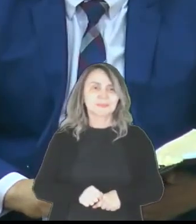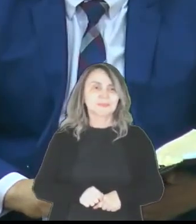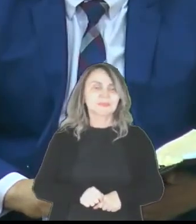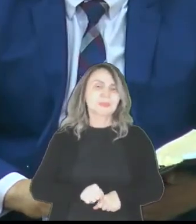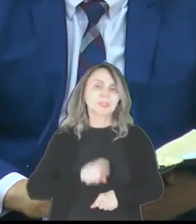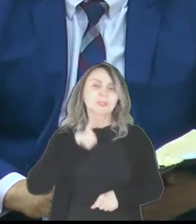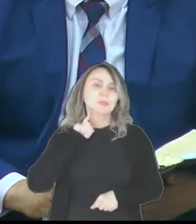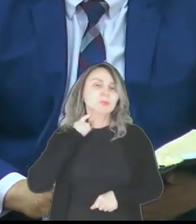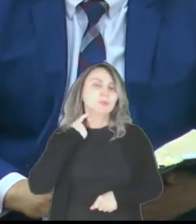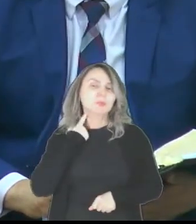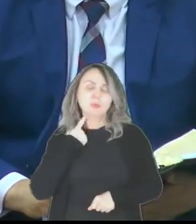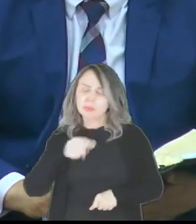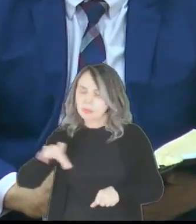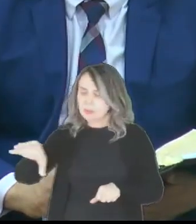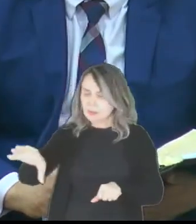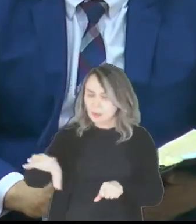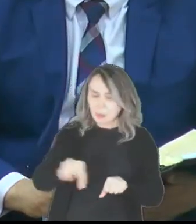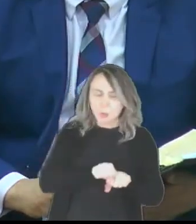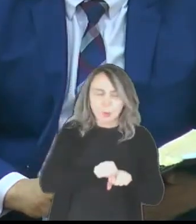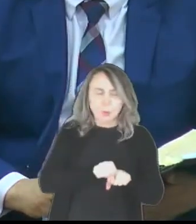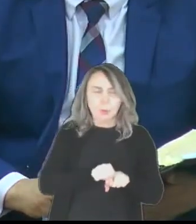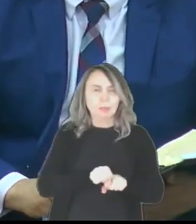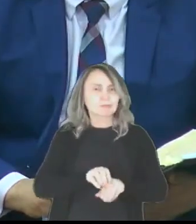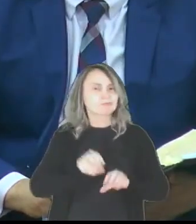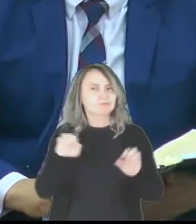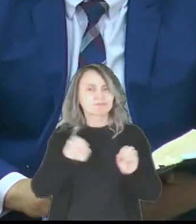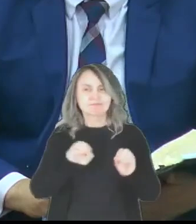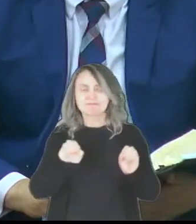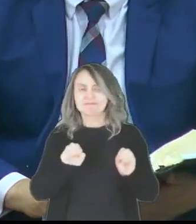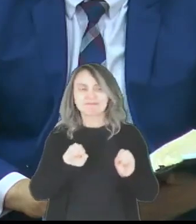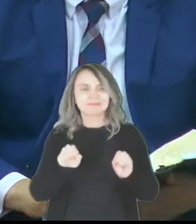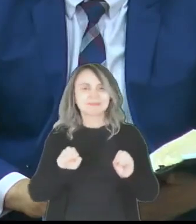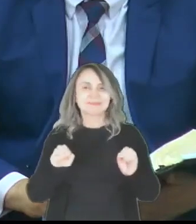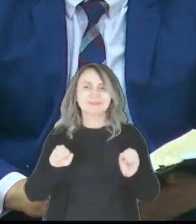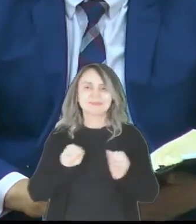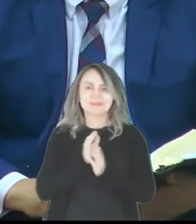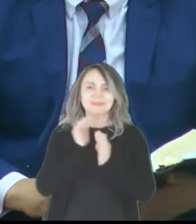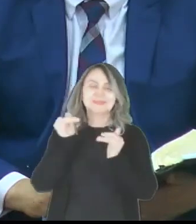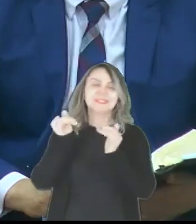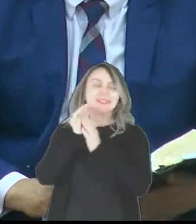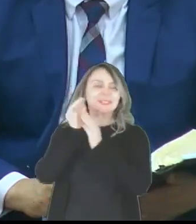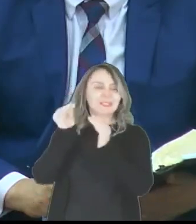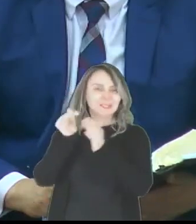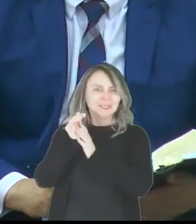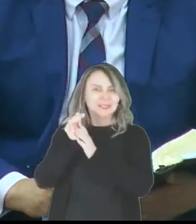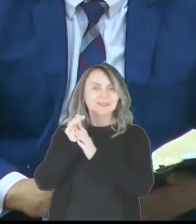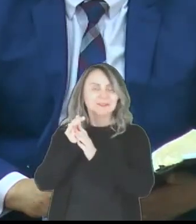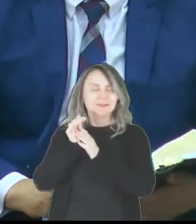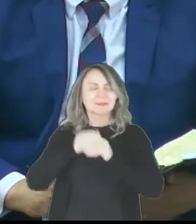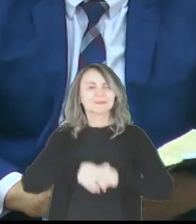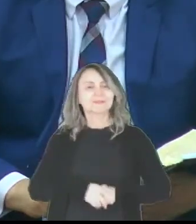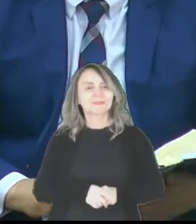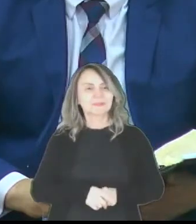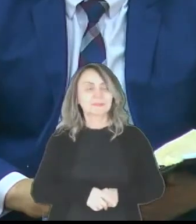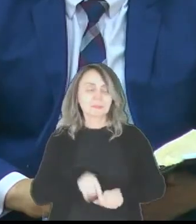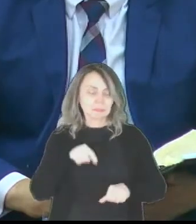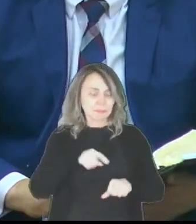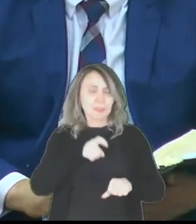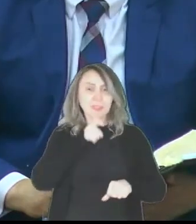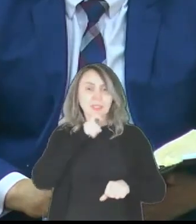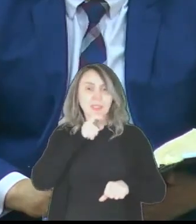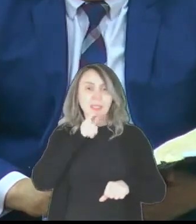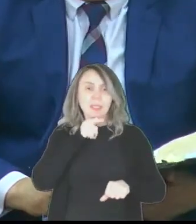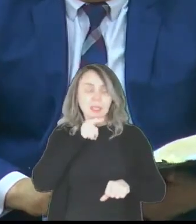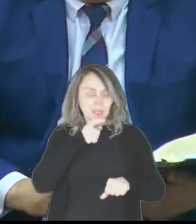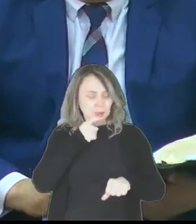não assimila nenhuma contaminação. Louvar enquanto ele está no estado sólido. Ele não entra nada nele